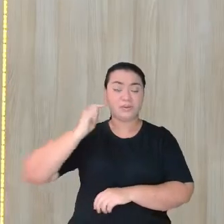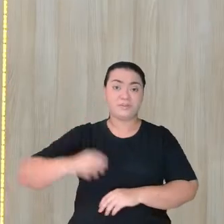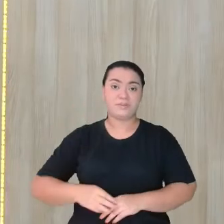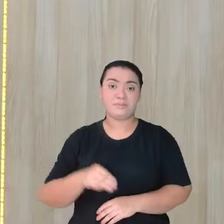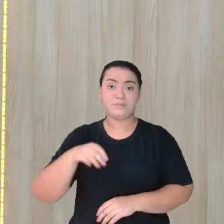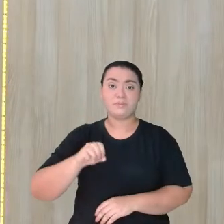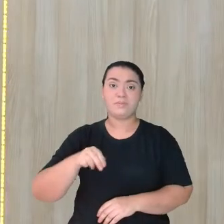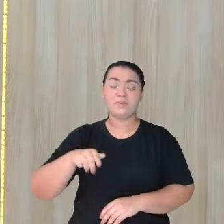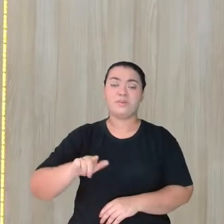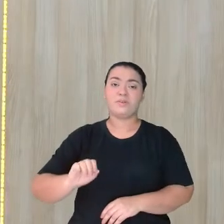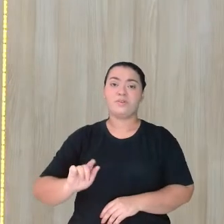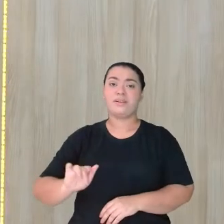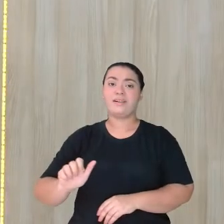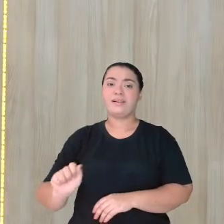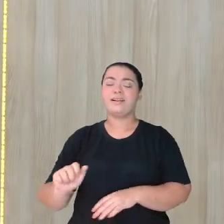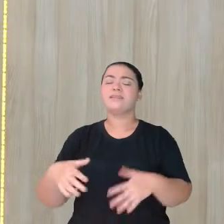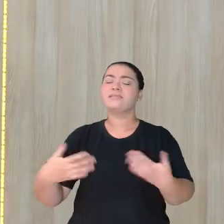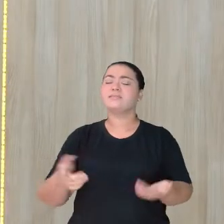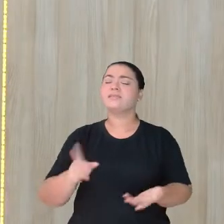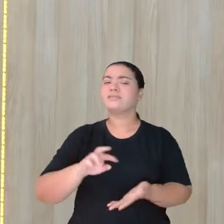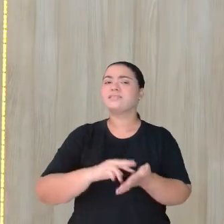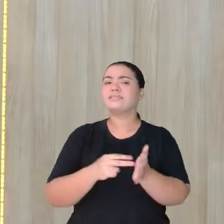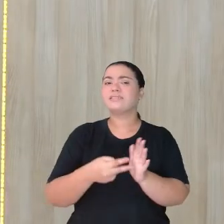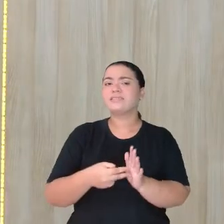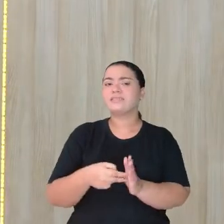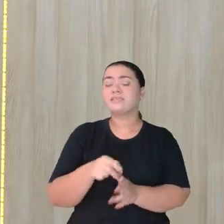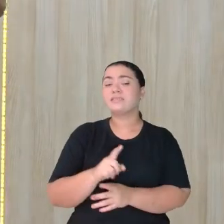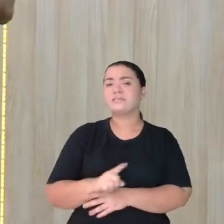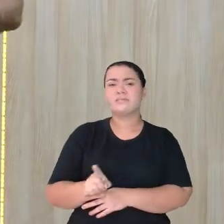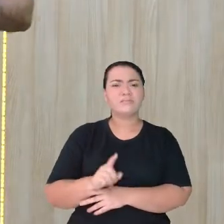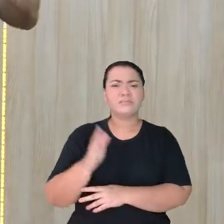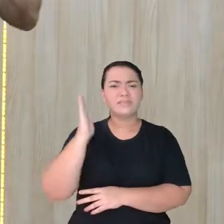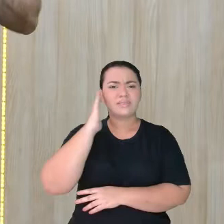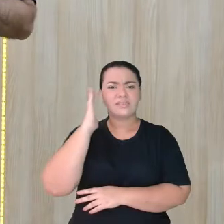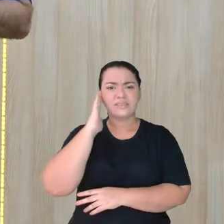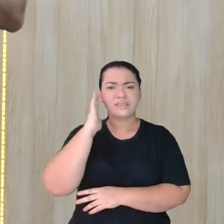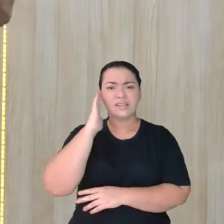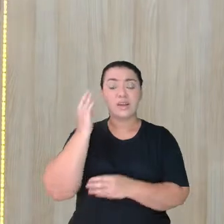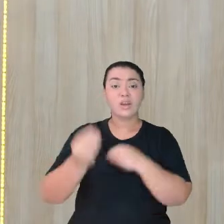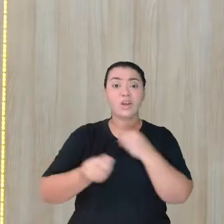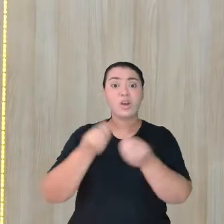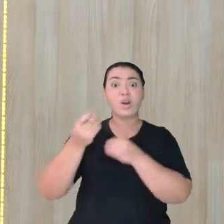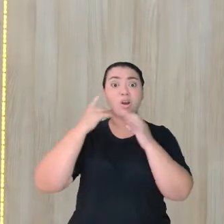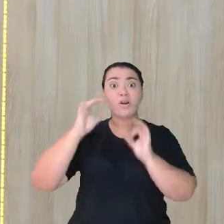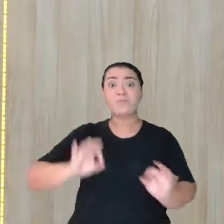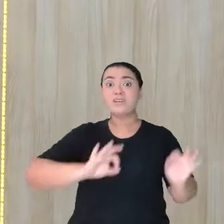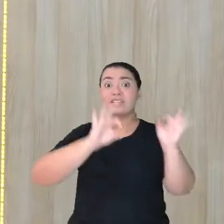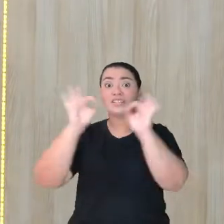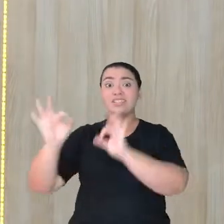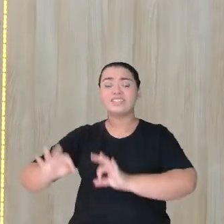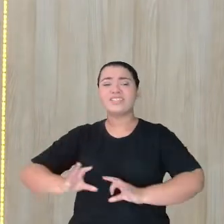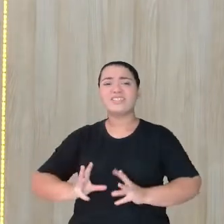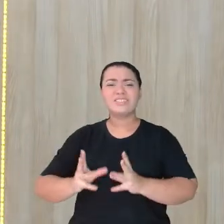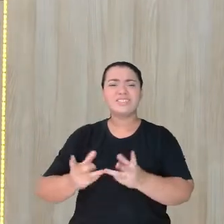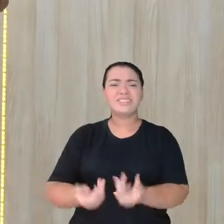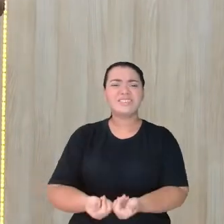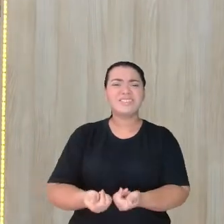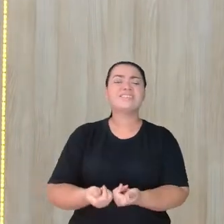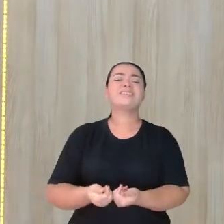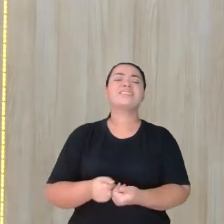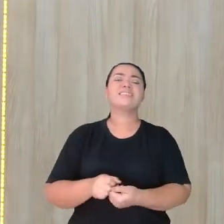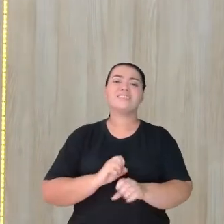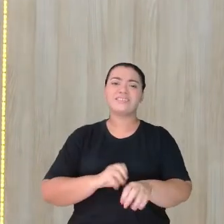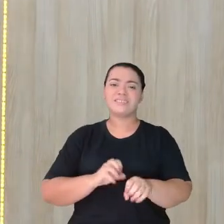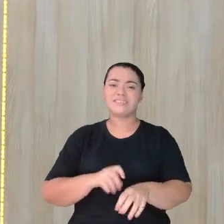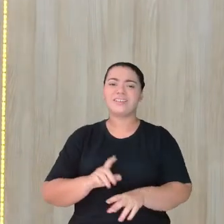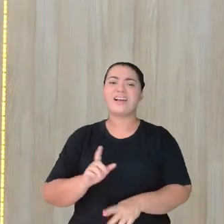Nesse sentido, então, se você ainda não sabe como assistir todas as nossas aulas, tem várias